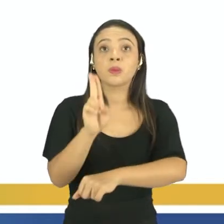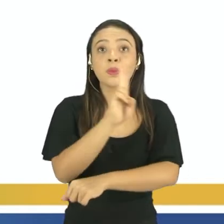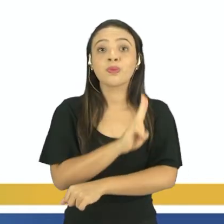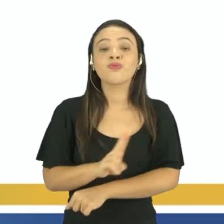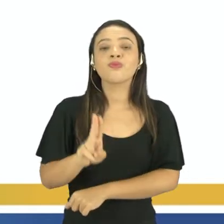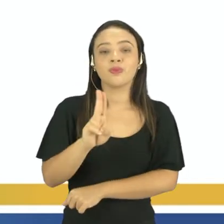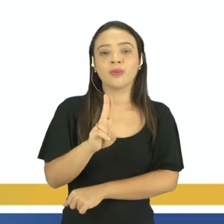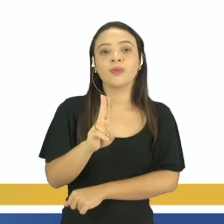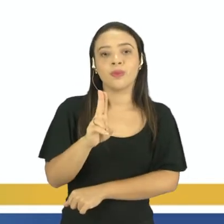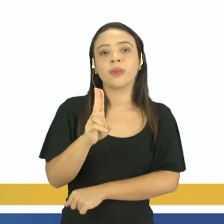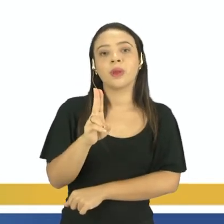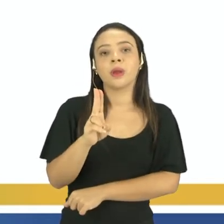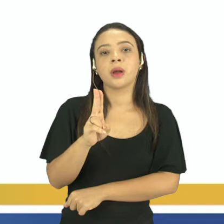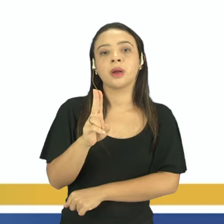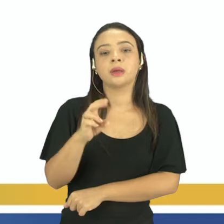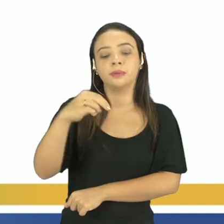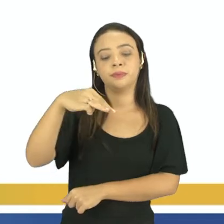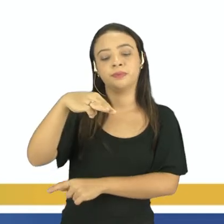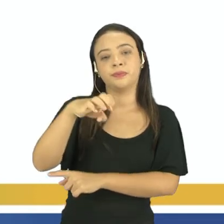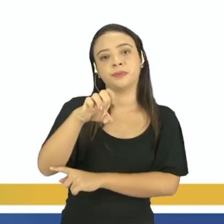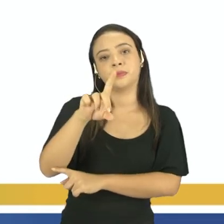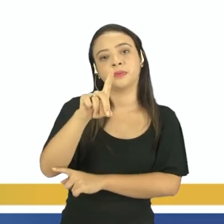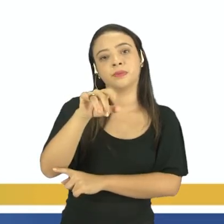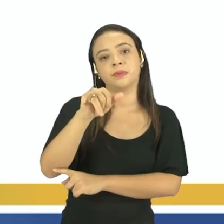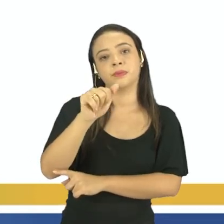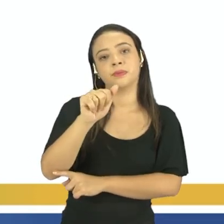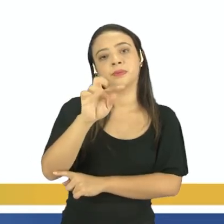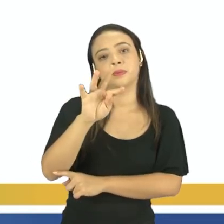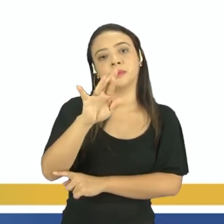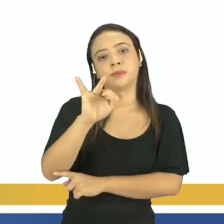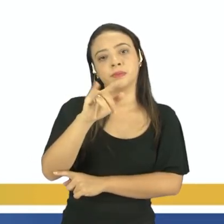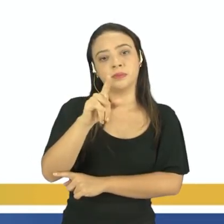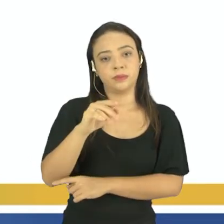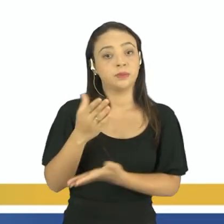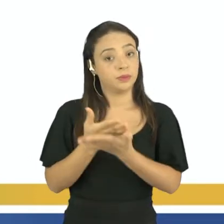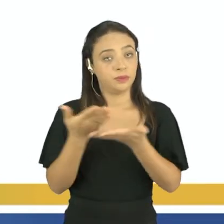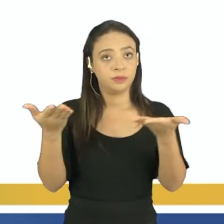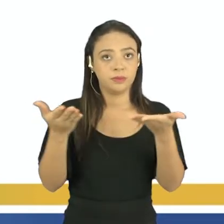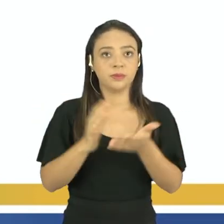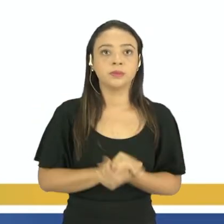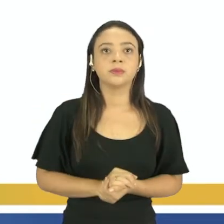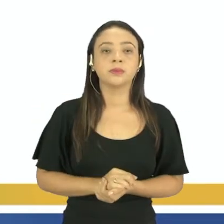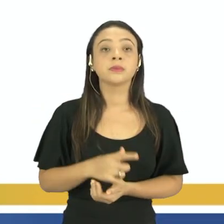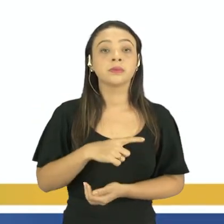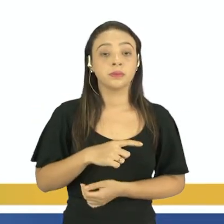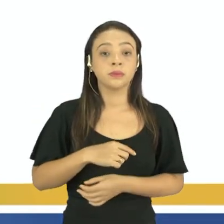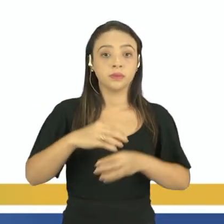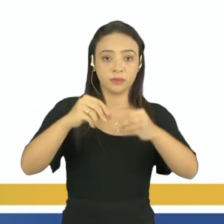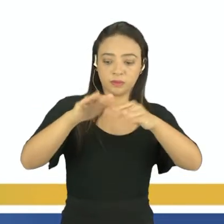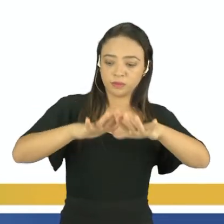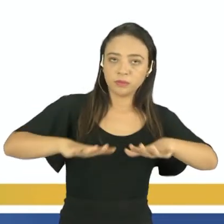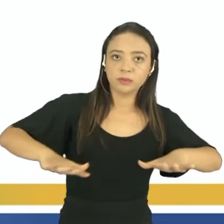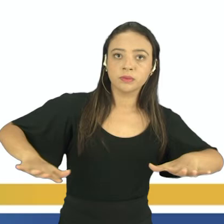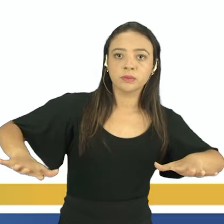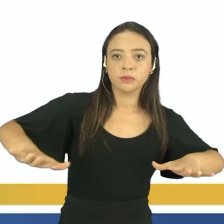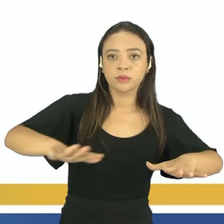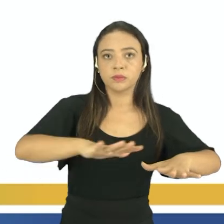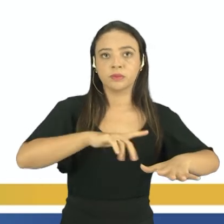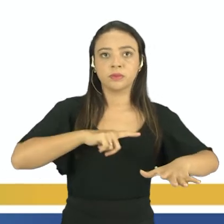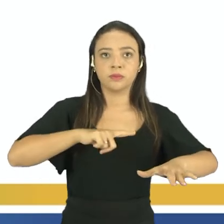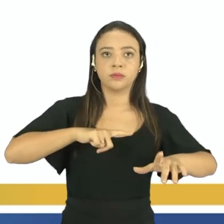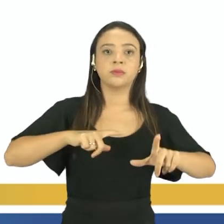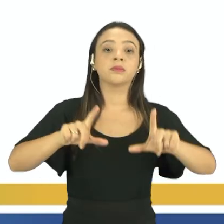essa ideia aí, né, de mediatriz que nós vimos até então. Então, vamos observar aí um terreno, ó, com o formato de um